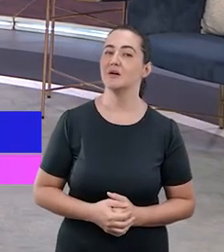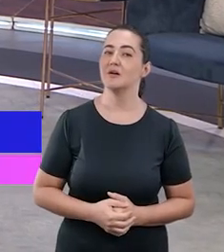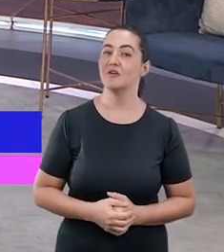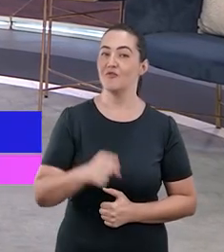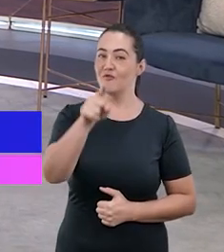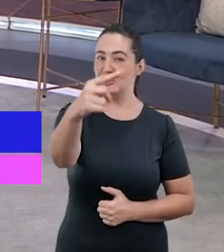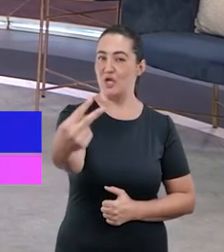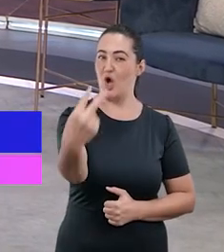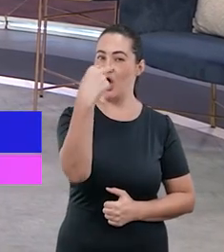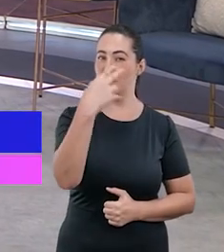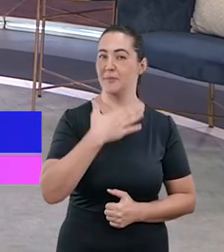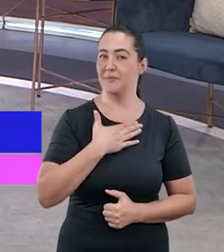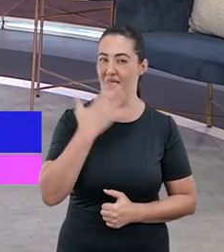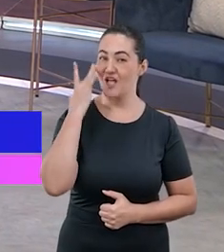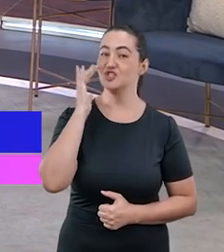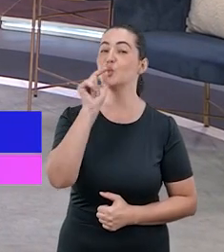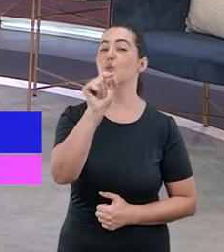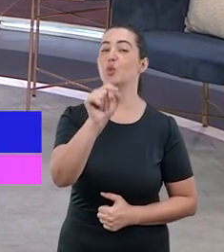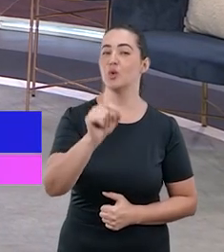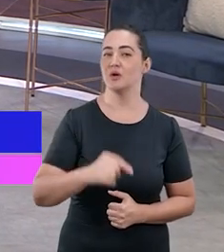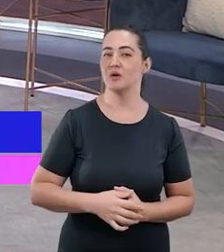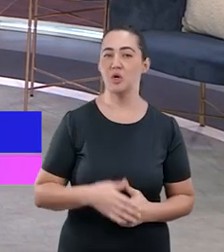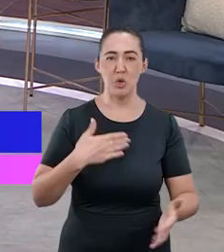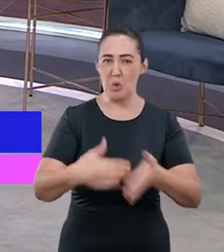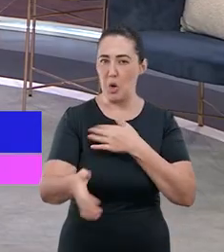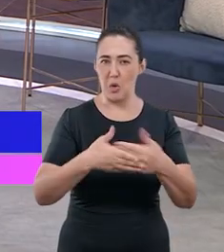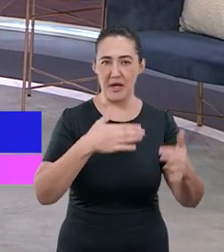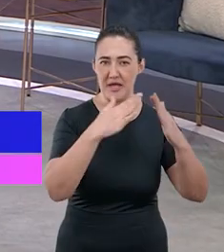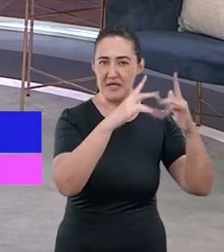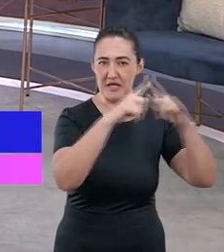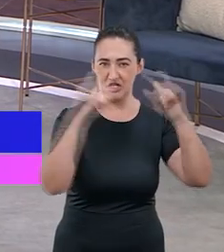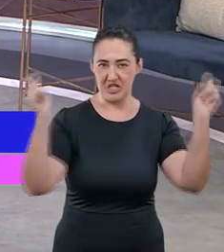está me olhando. O que o senhor acha? Qualquer caminho serve?